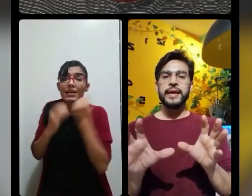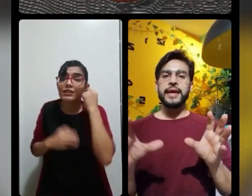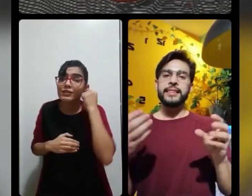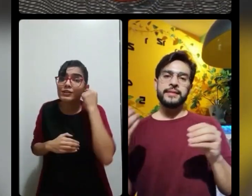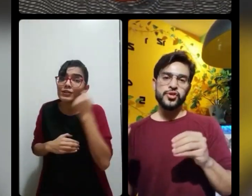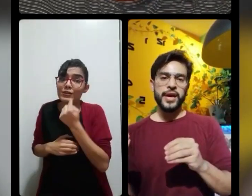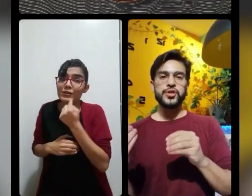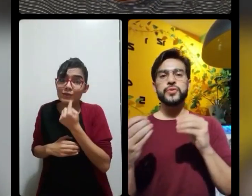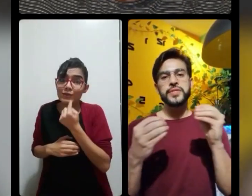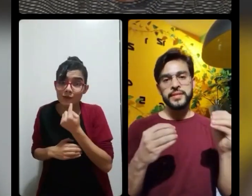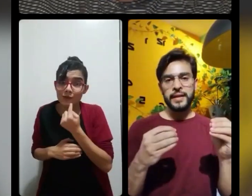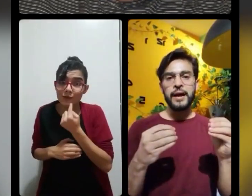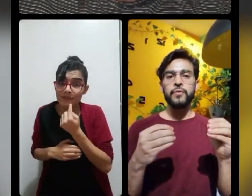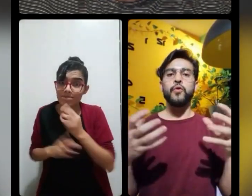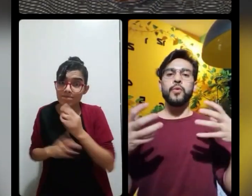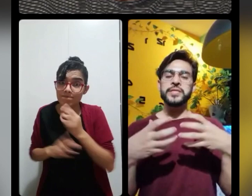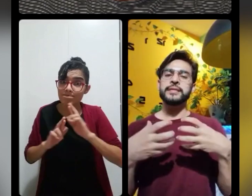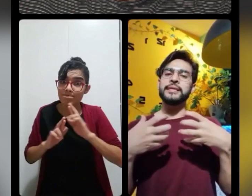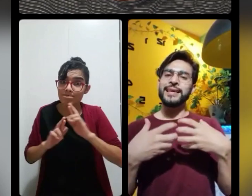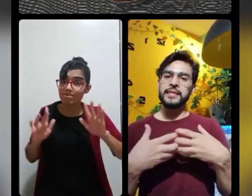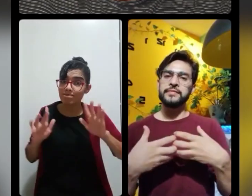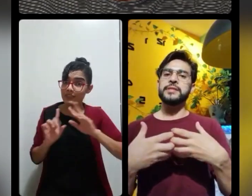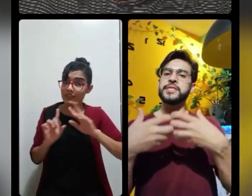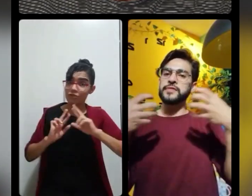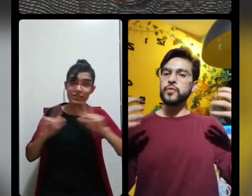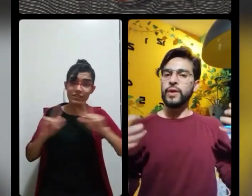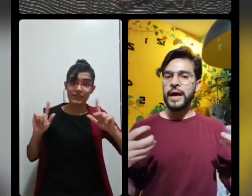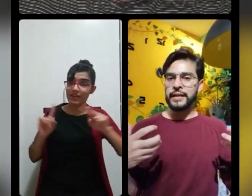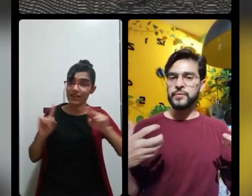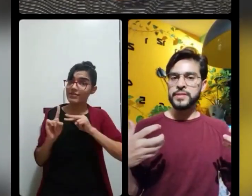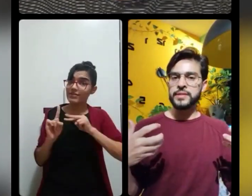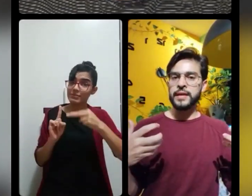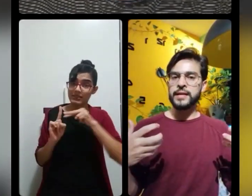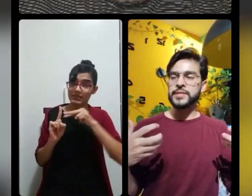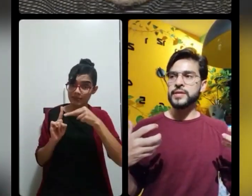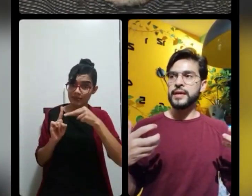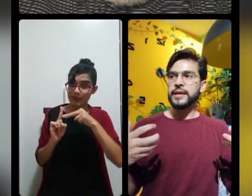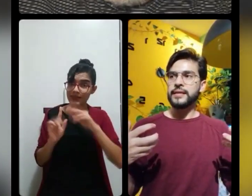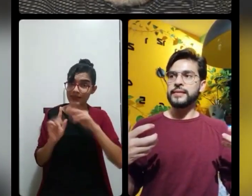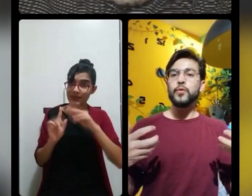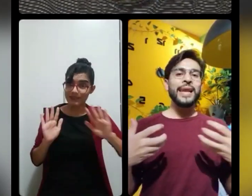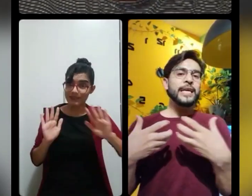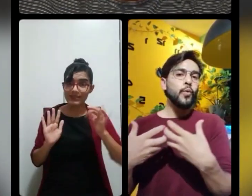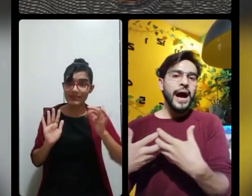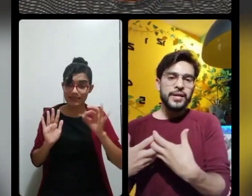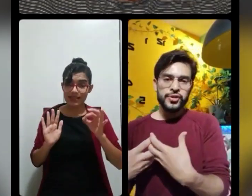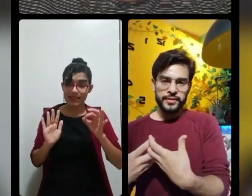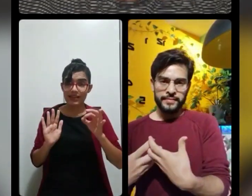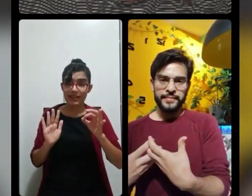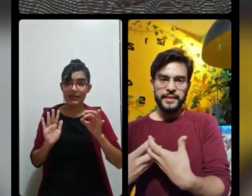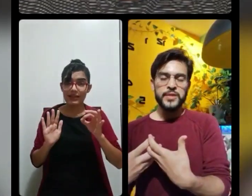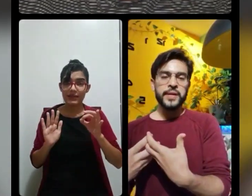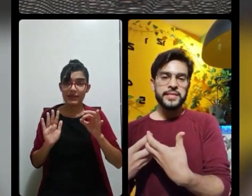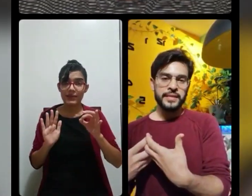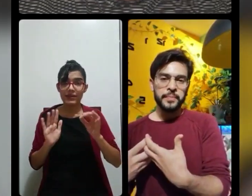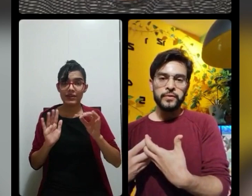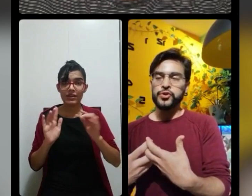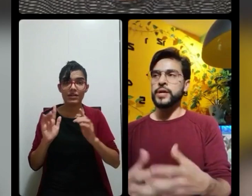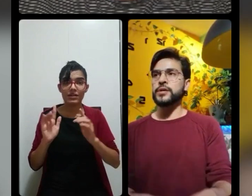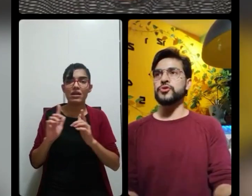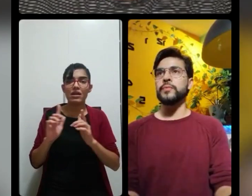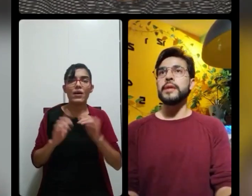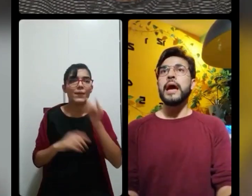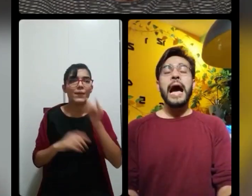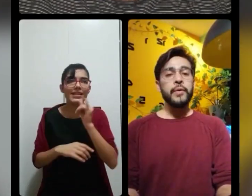existe entre gesto e sinal, como essa tentativa de desvincular a língua de sinais de uma linguagem expressada